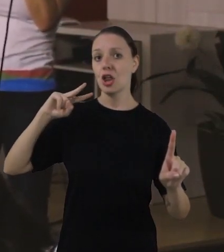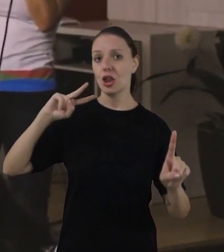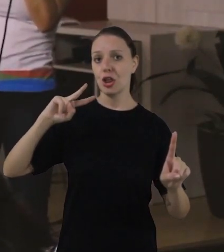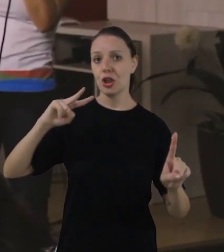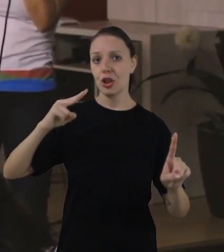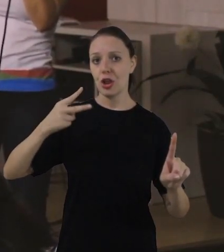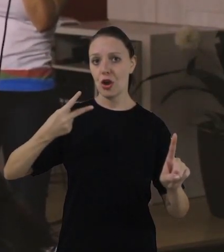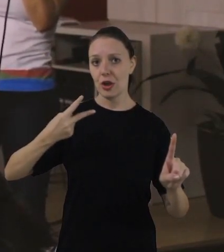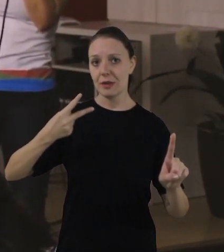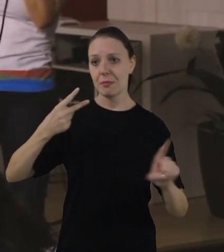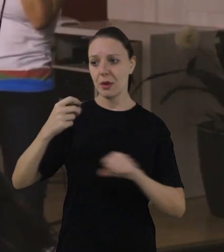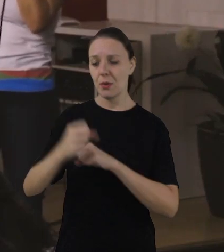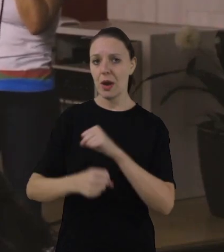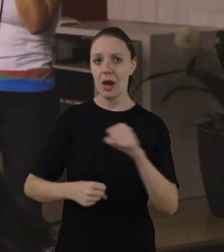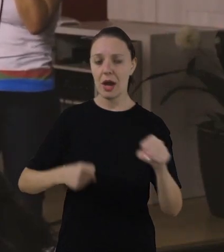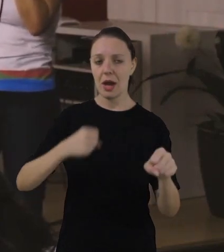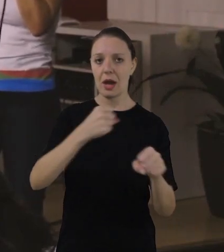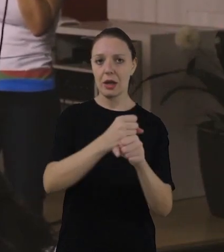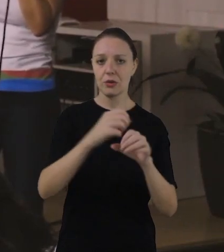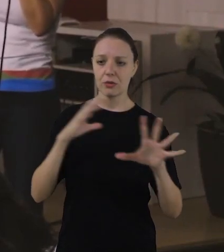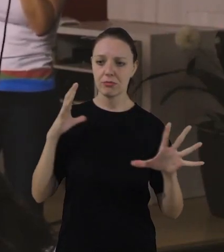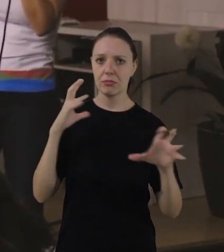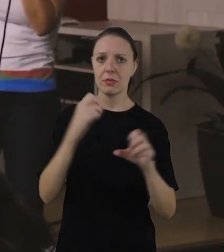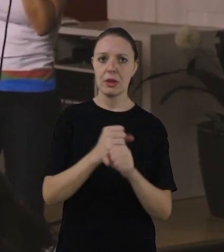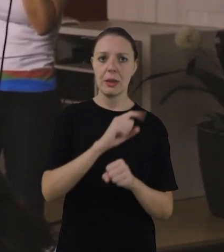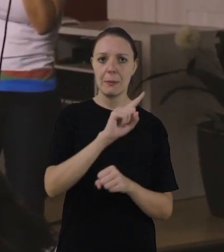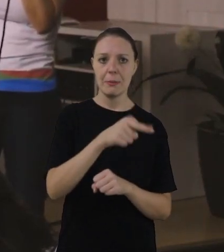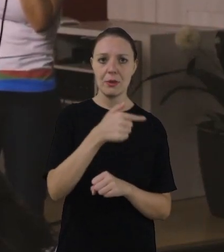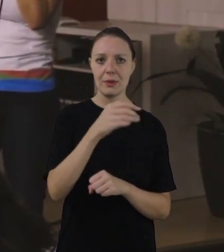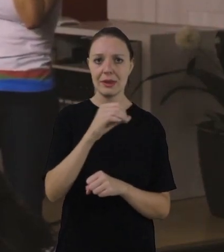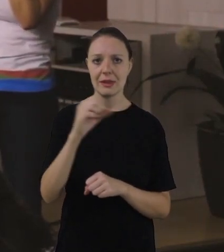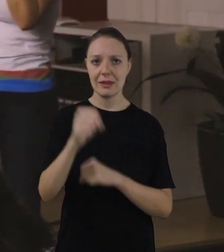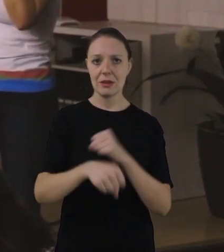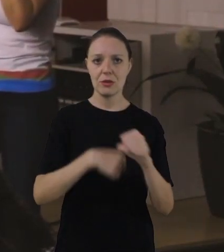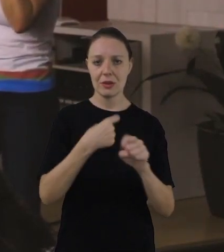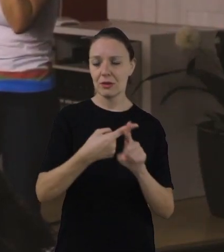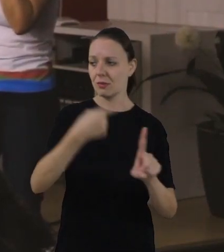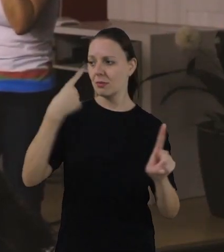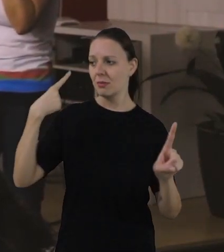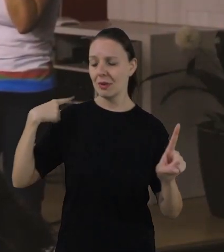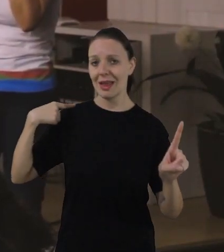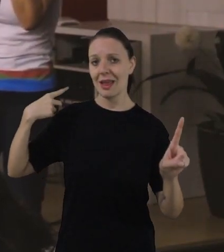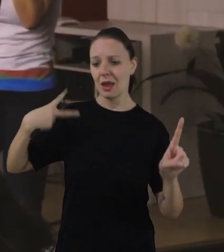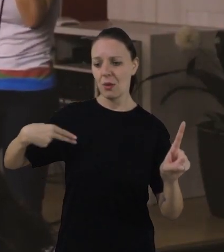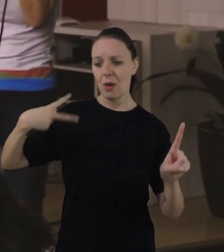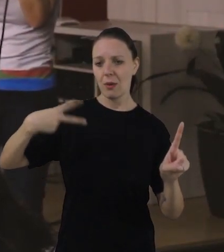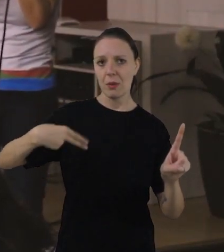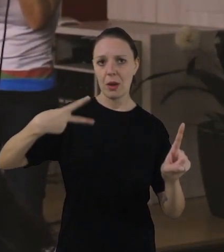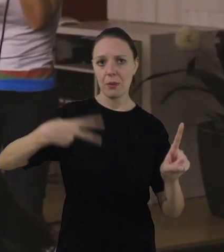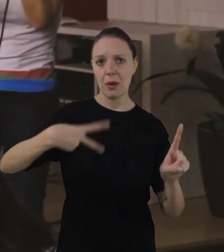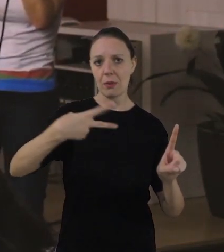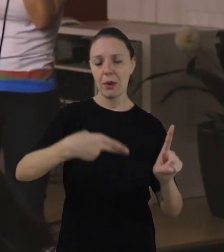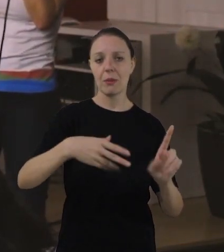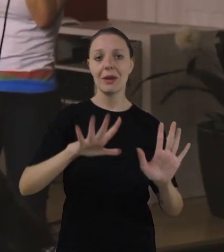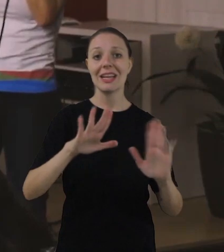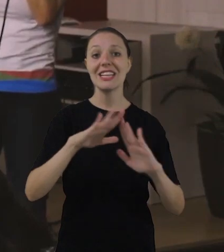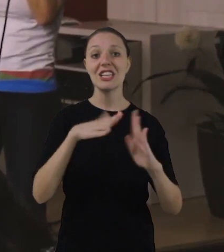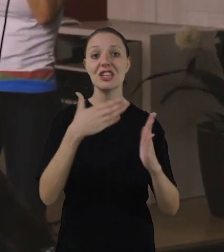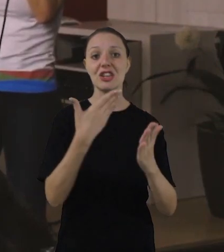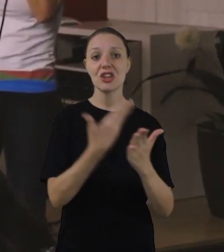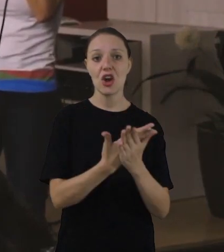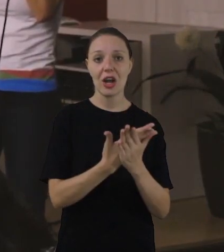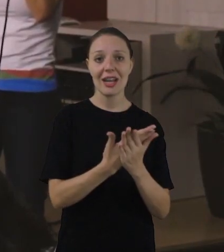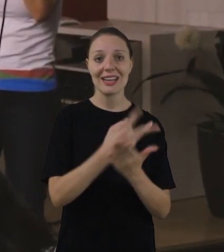2.700 anos em cima disso aqui, tá? Fazem 300, não faz nem 10 que a gente tem